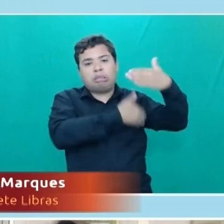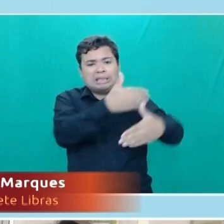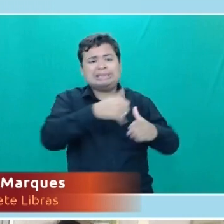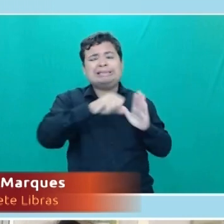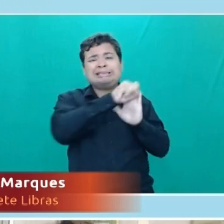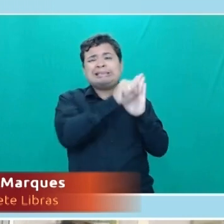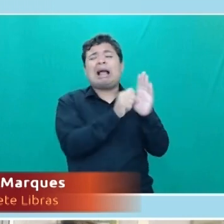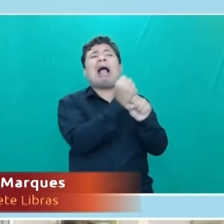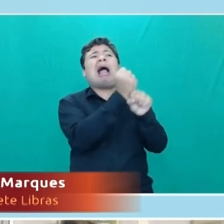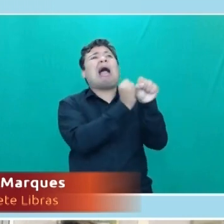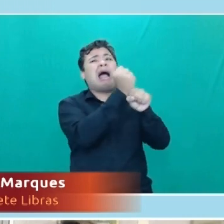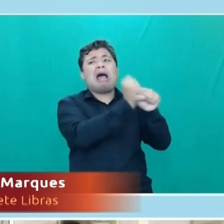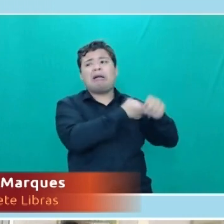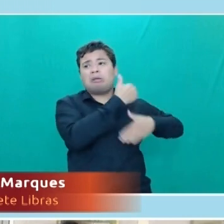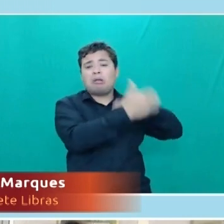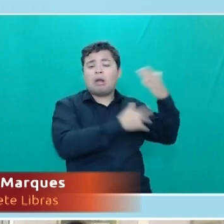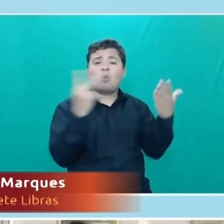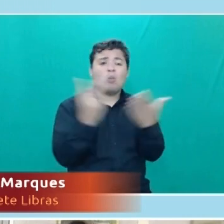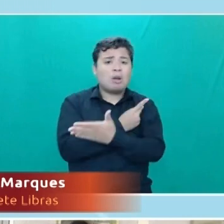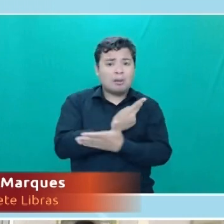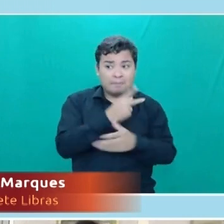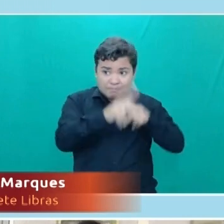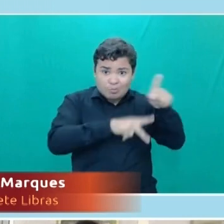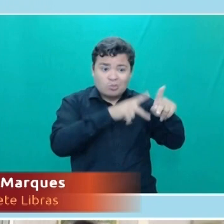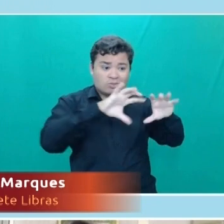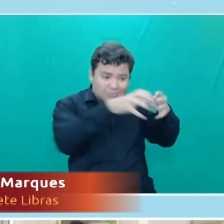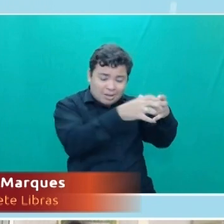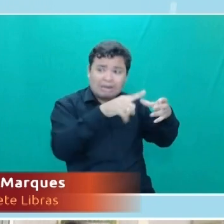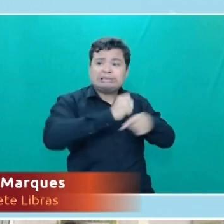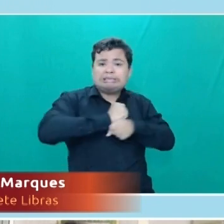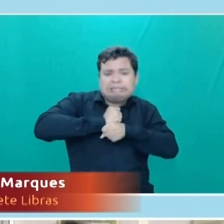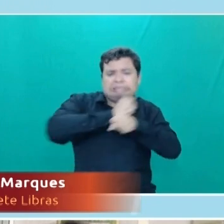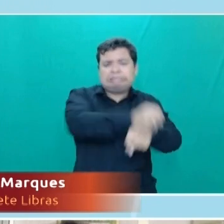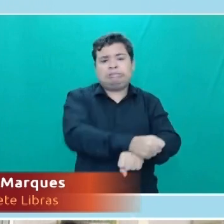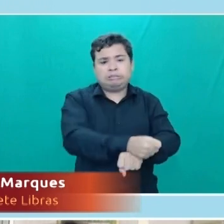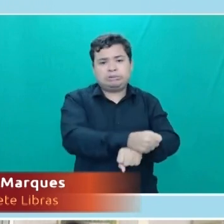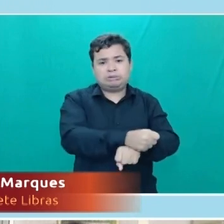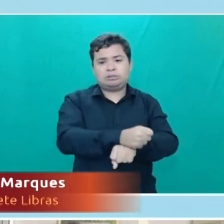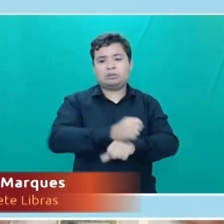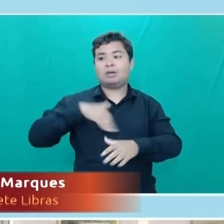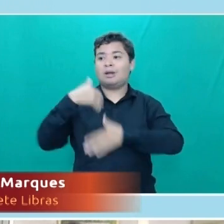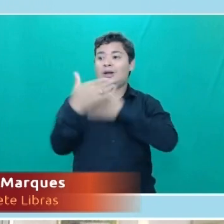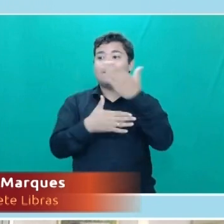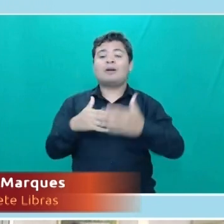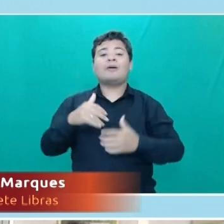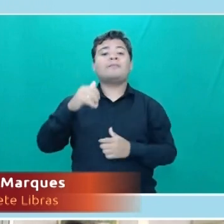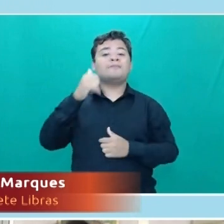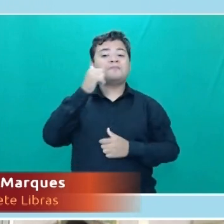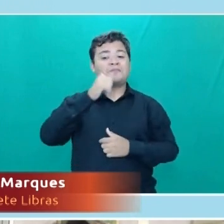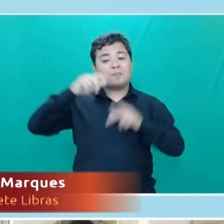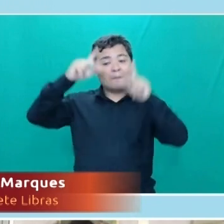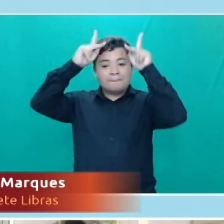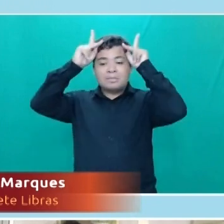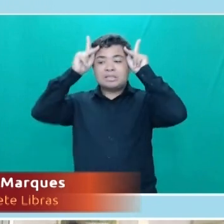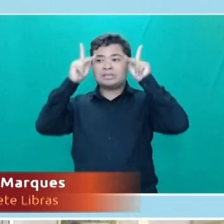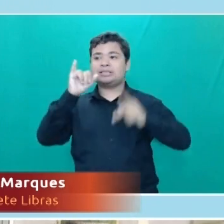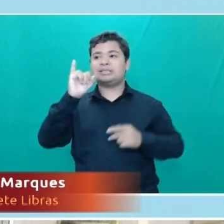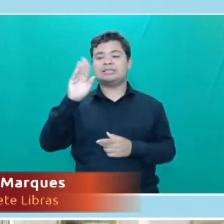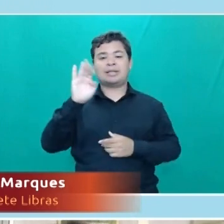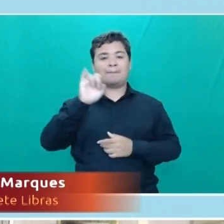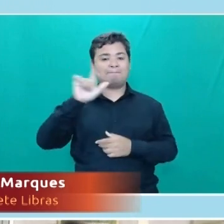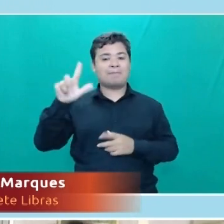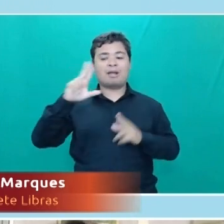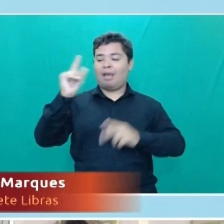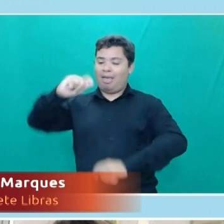foram escravizadas. E, de uma hora para outra, veio a princesa Isabel com a sua varinha de condão e falou assim,